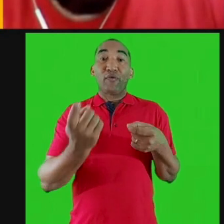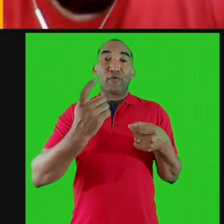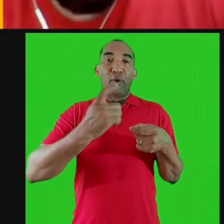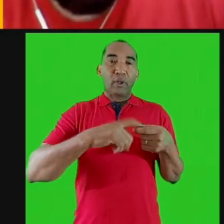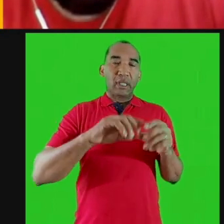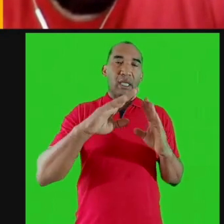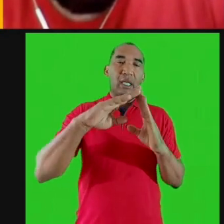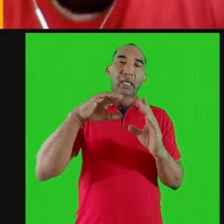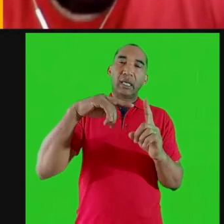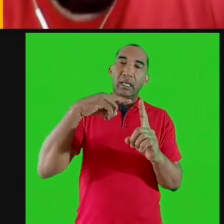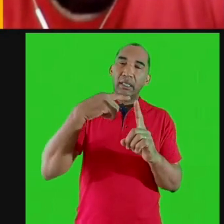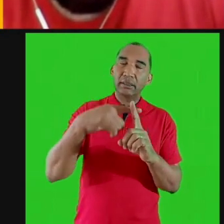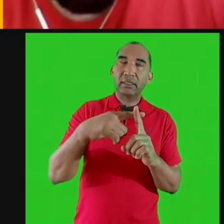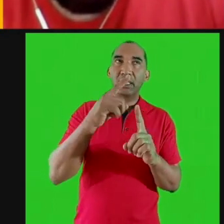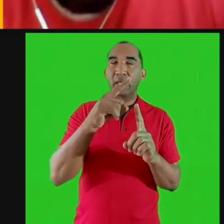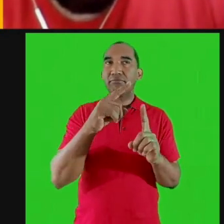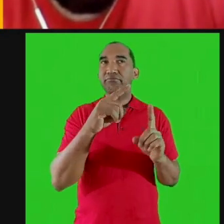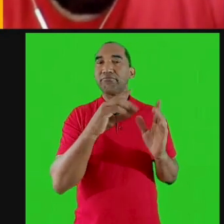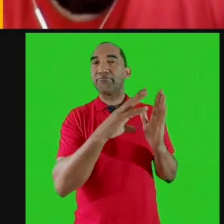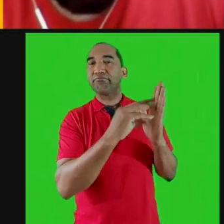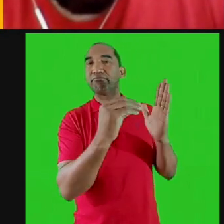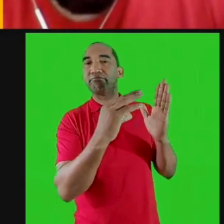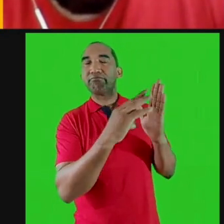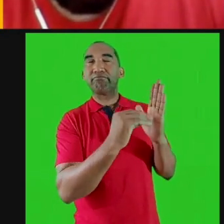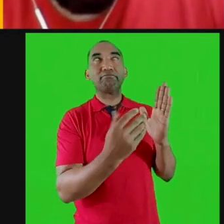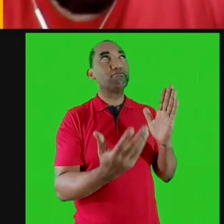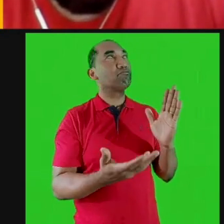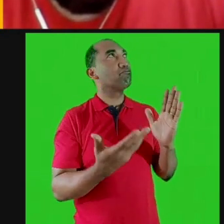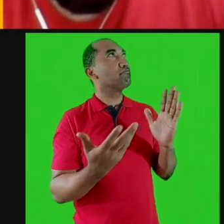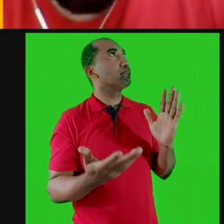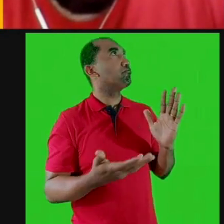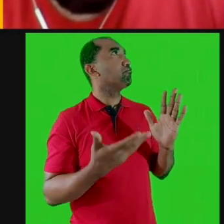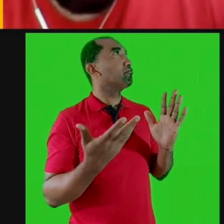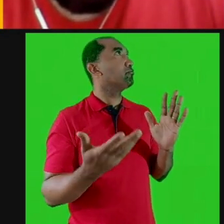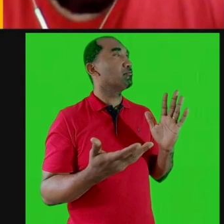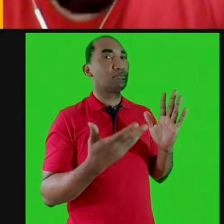volta a ser uma igreja que serve como